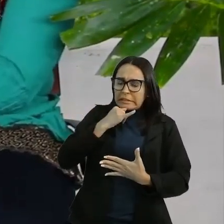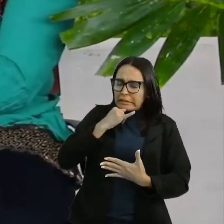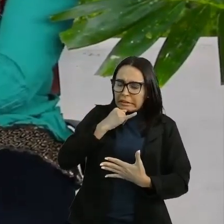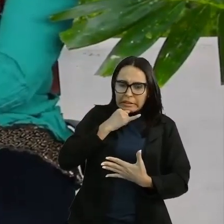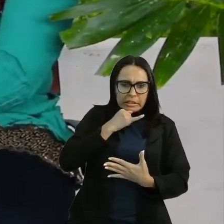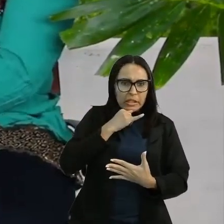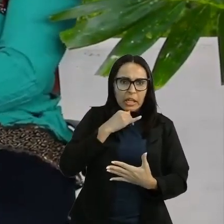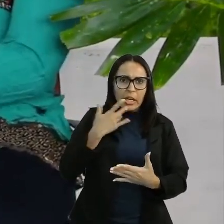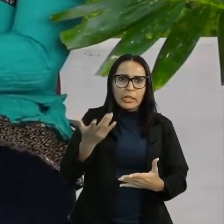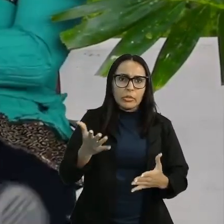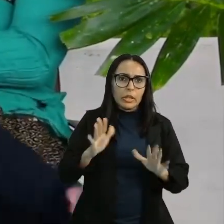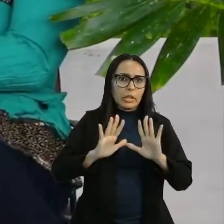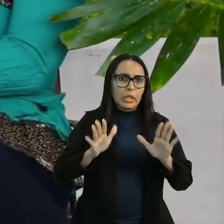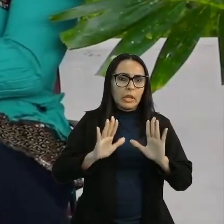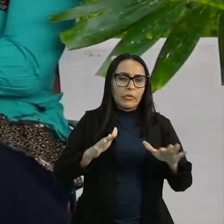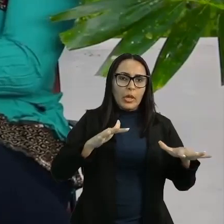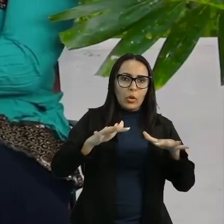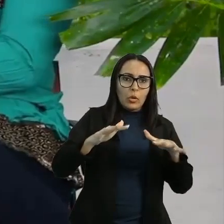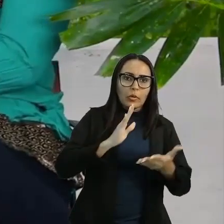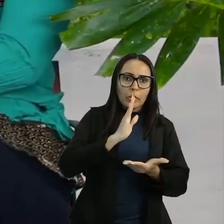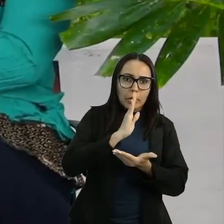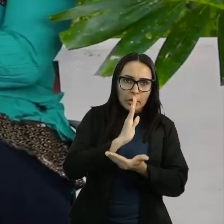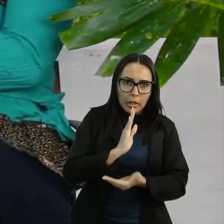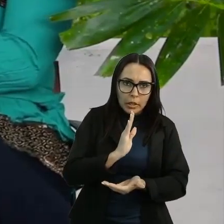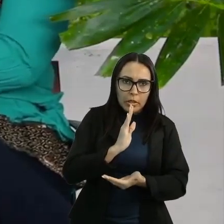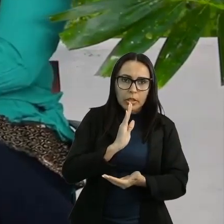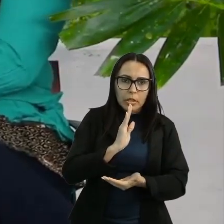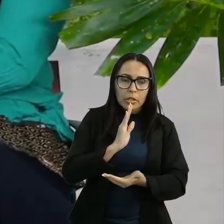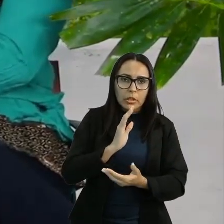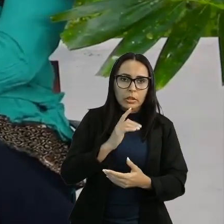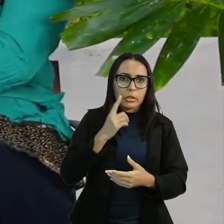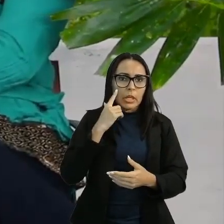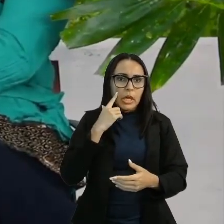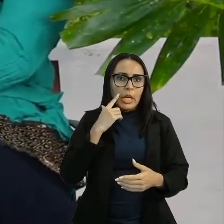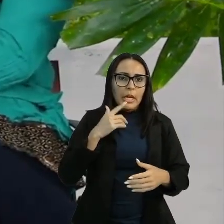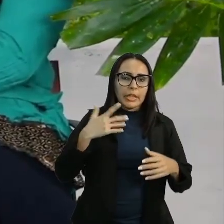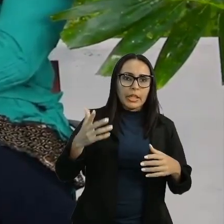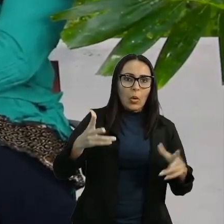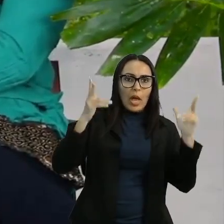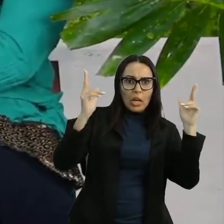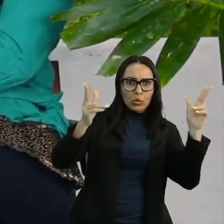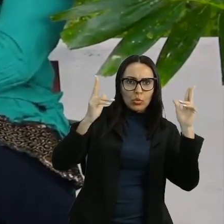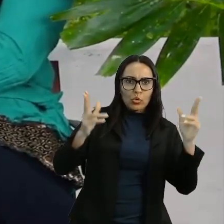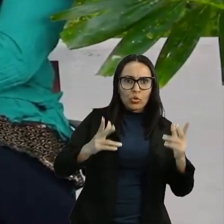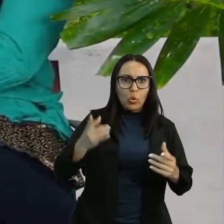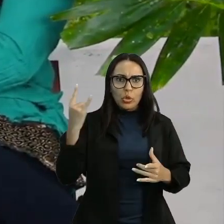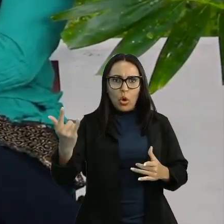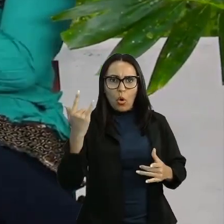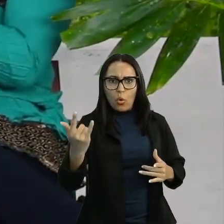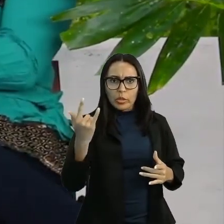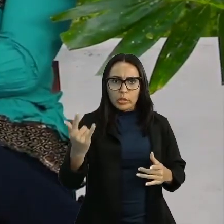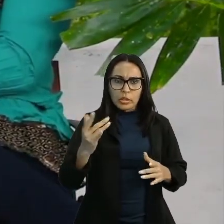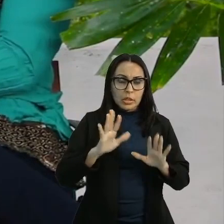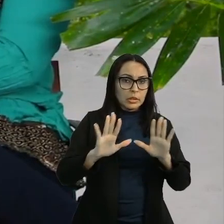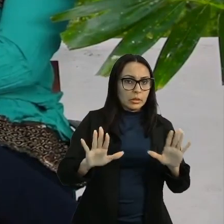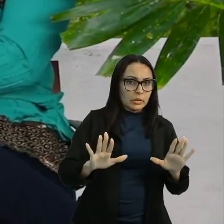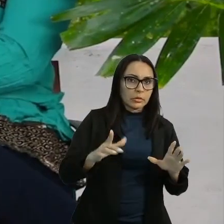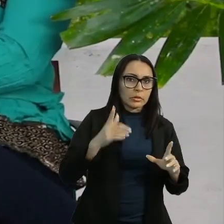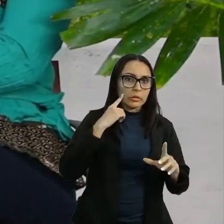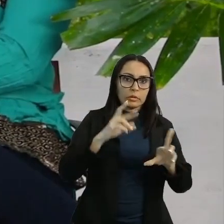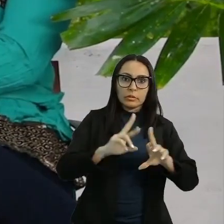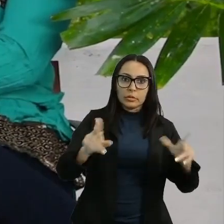em algum momento ele se questiona, porque a gente tem uma vida tão curta, mas eu percebi que pelo que a gente conversou com o Maharaj, acredita-se